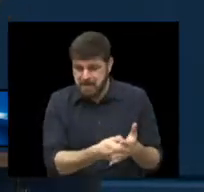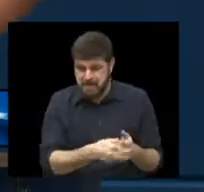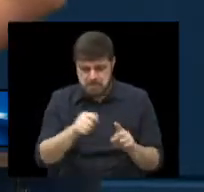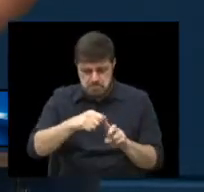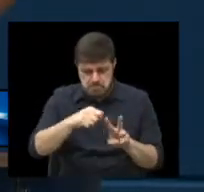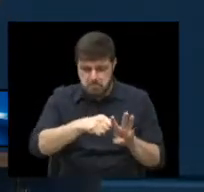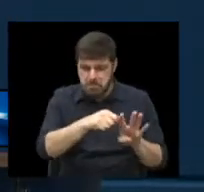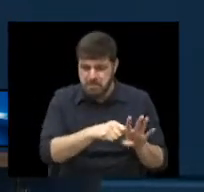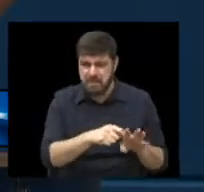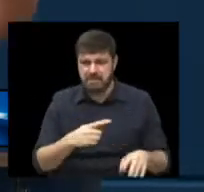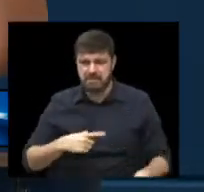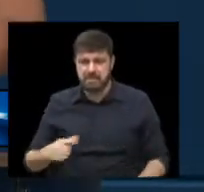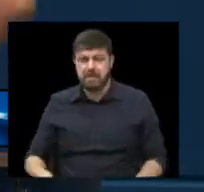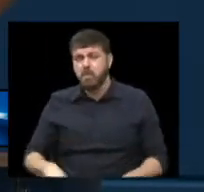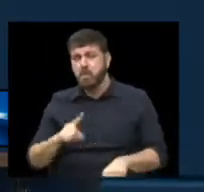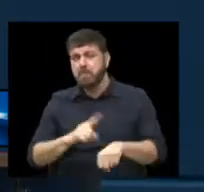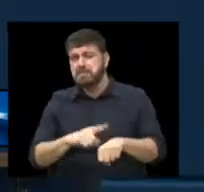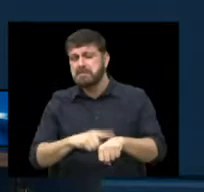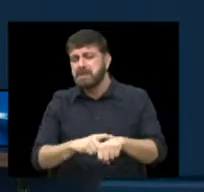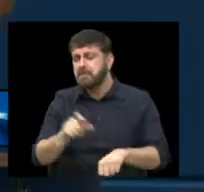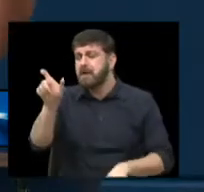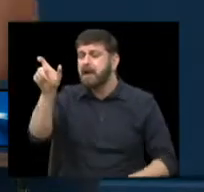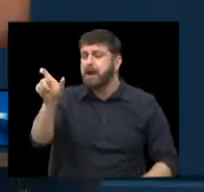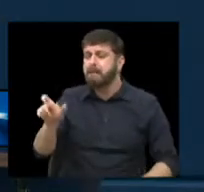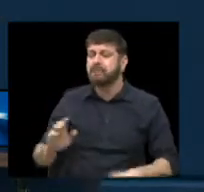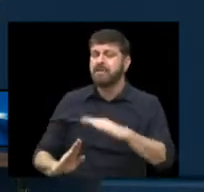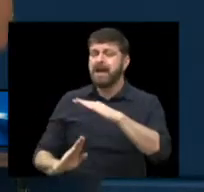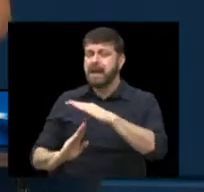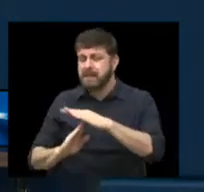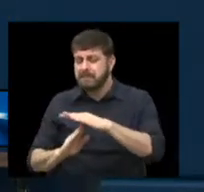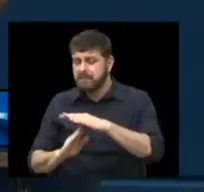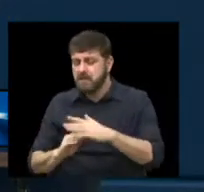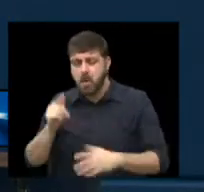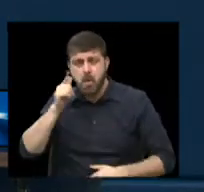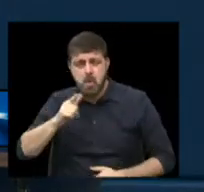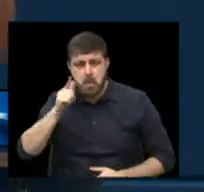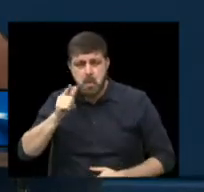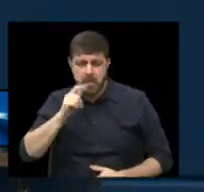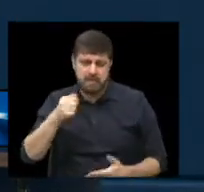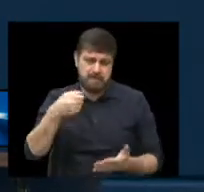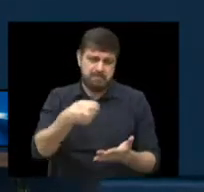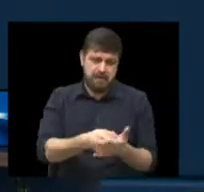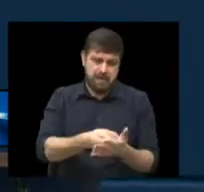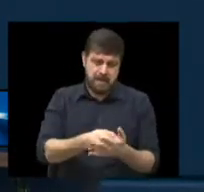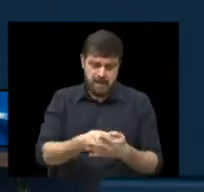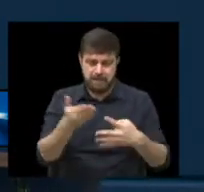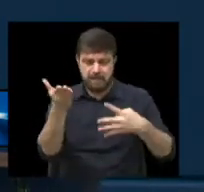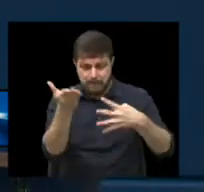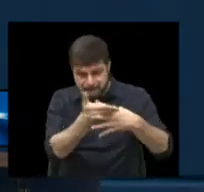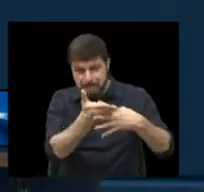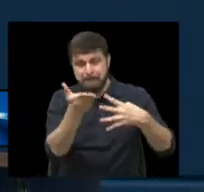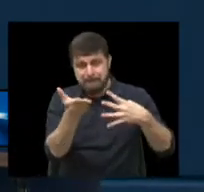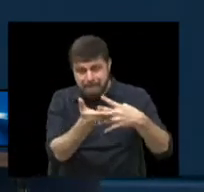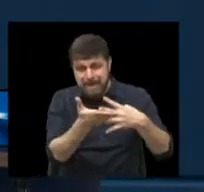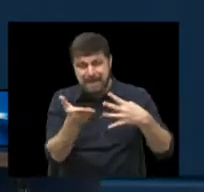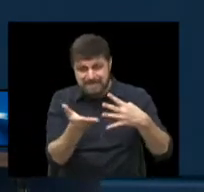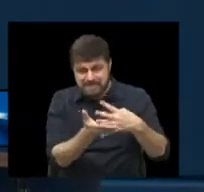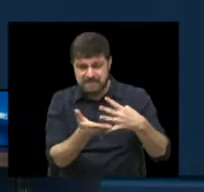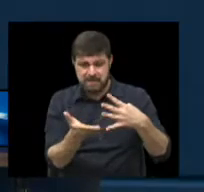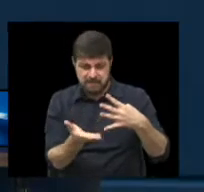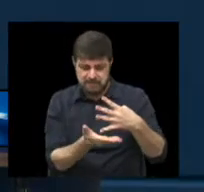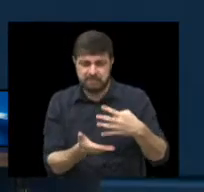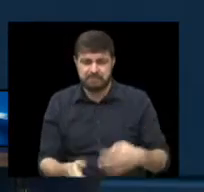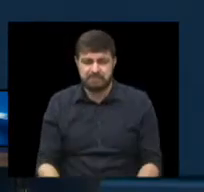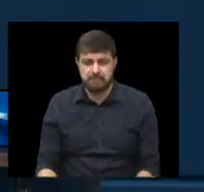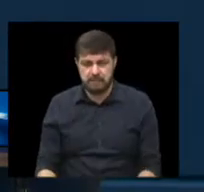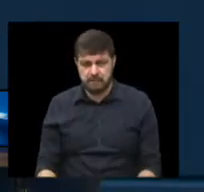faixas a partir do tempo que a pessoa teria para prorrogar, com base nas prestações que estão colocadas no